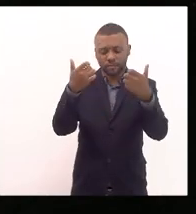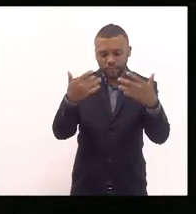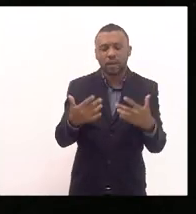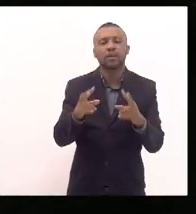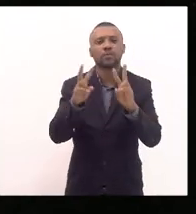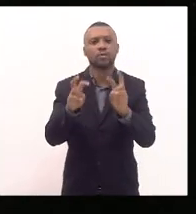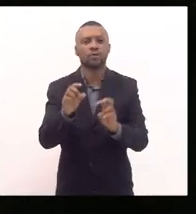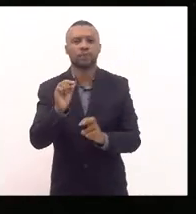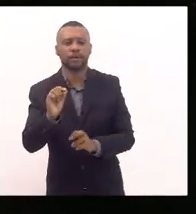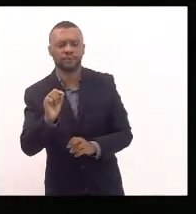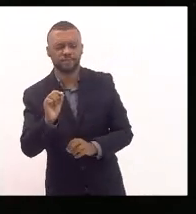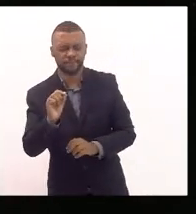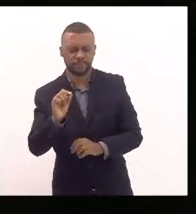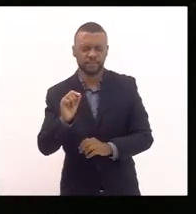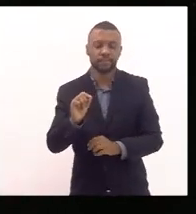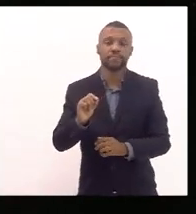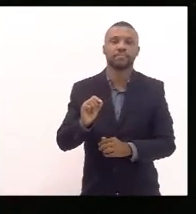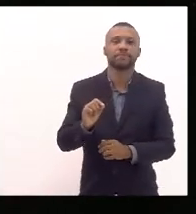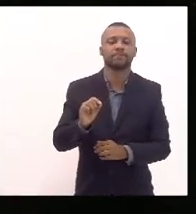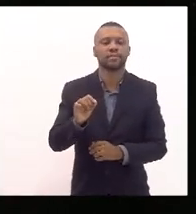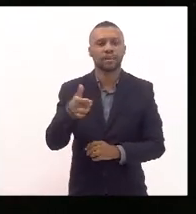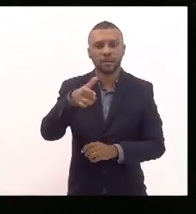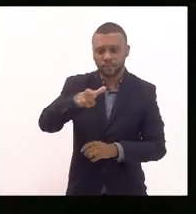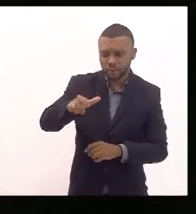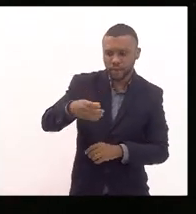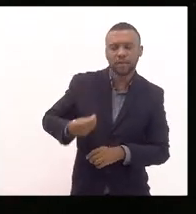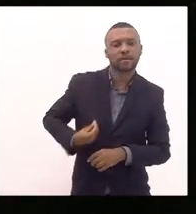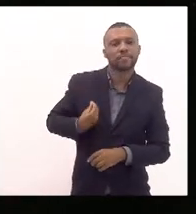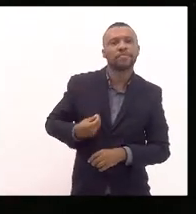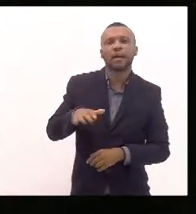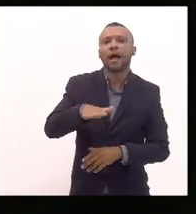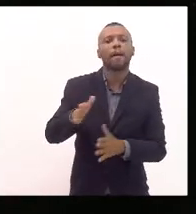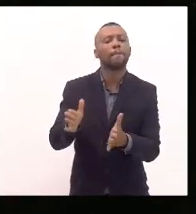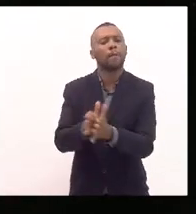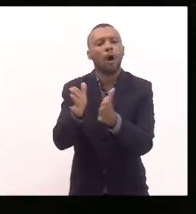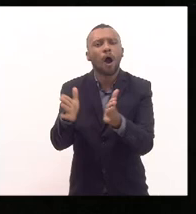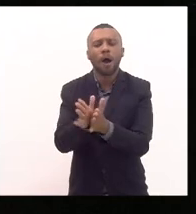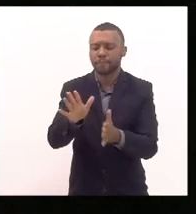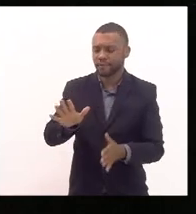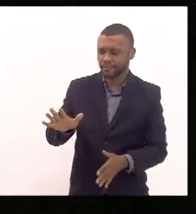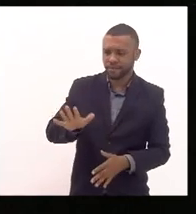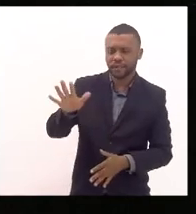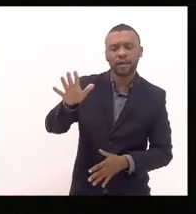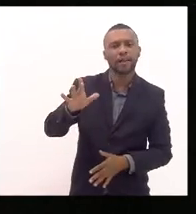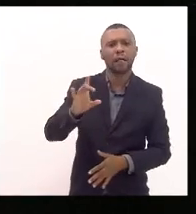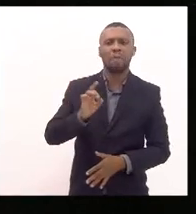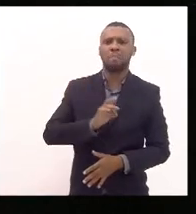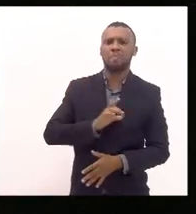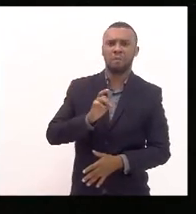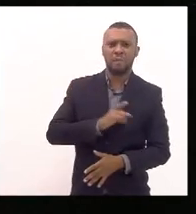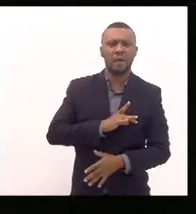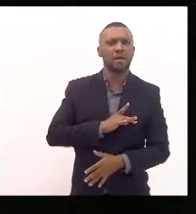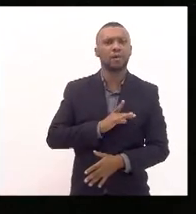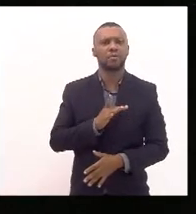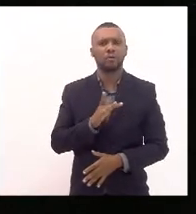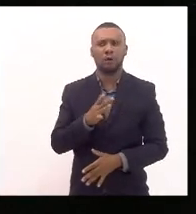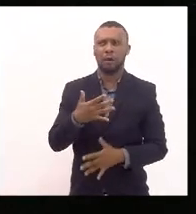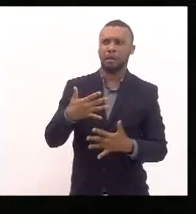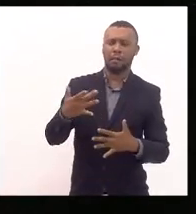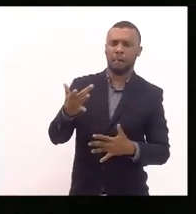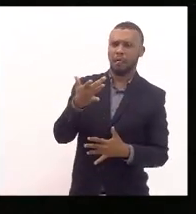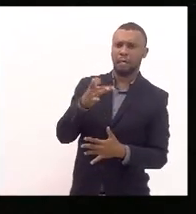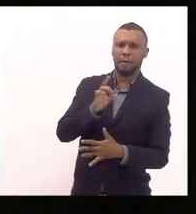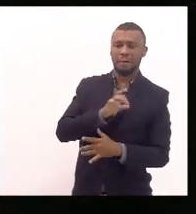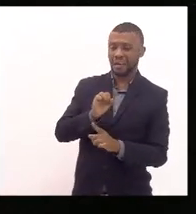as pessoas que vivem nas áreas populares tem medo tem pavor